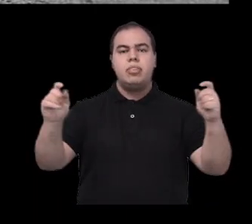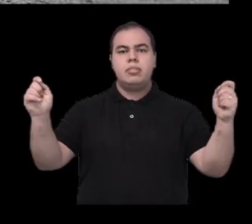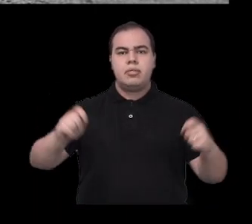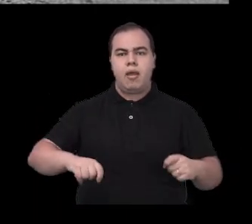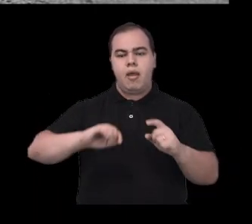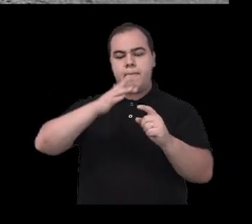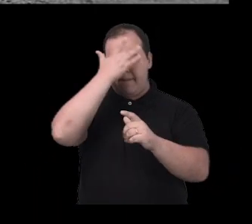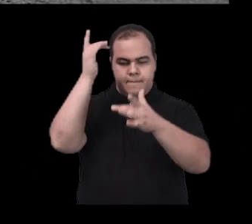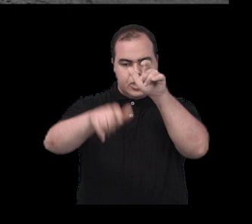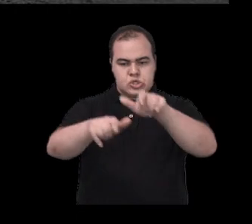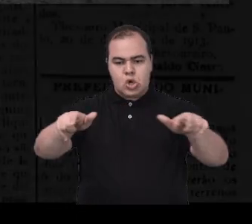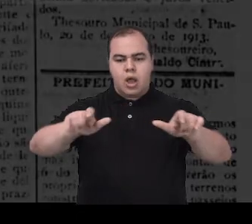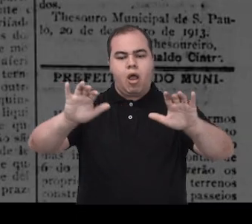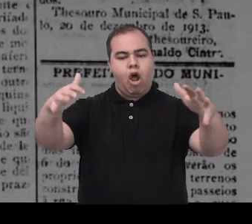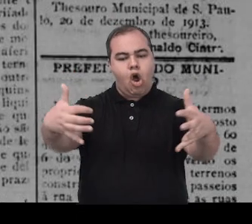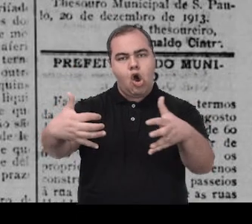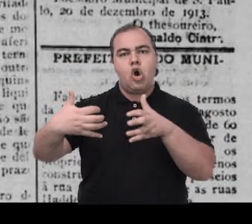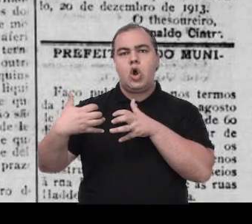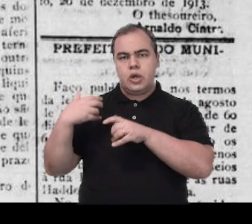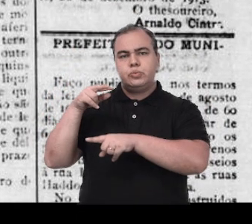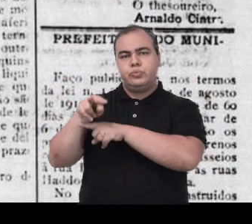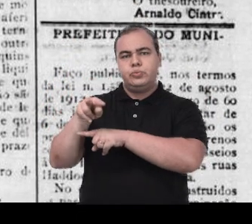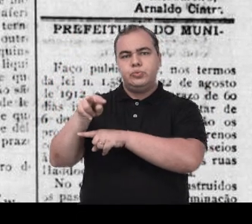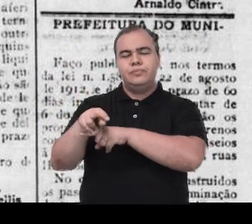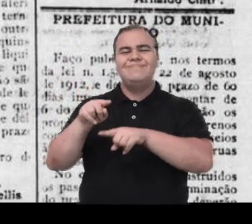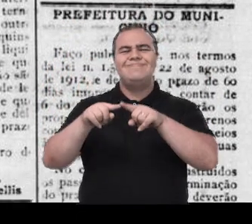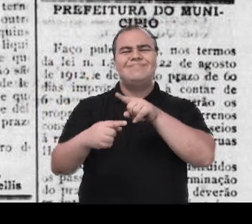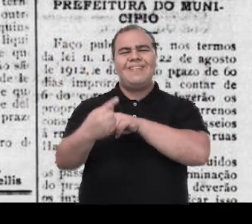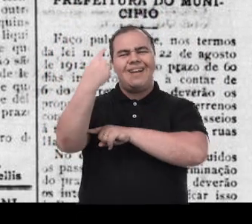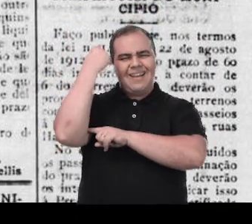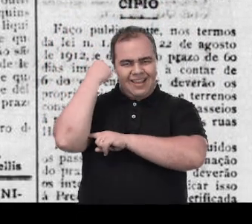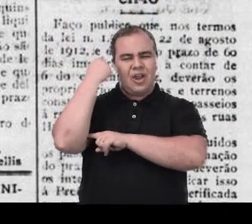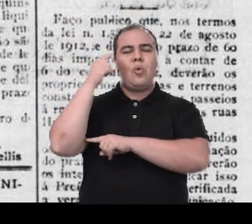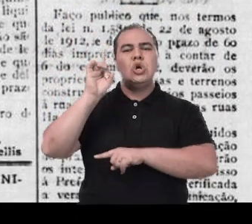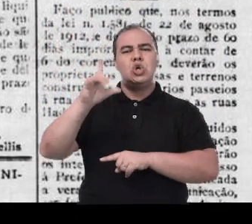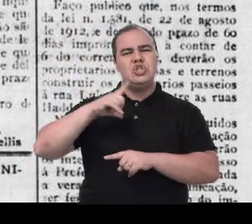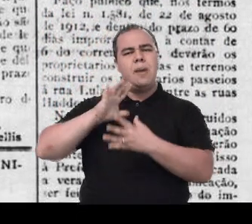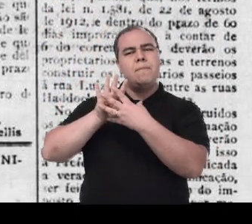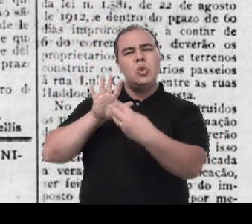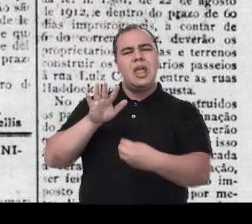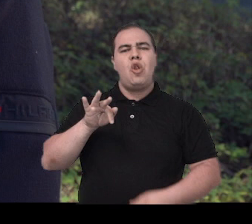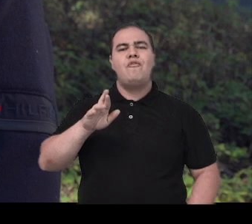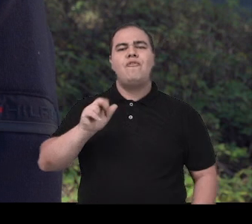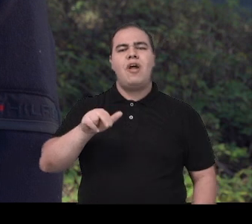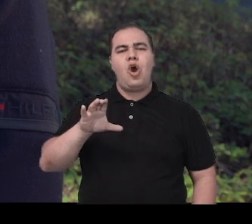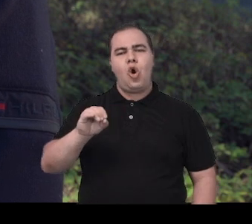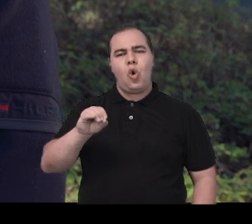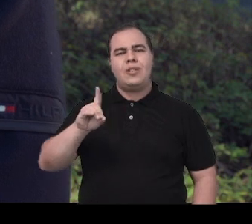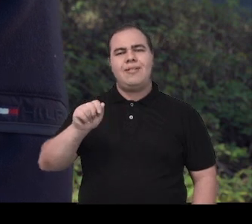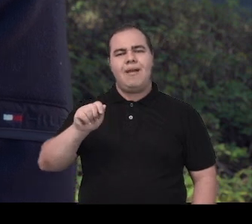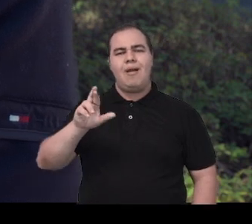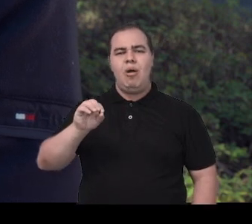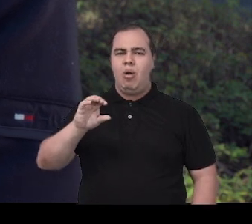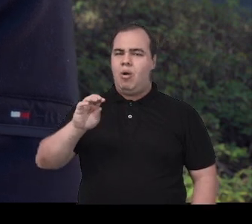que acolhesse essas pessoas. Viram a questão do modelo que existia na época, Franco da Rocha era um